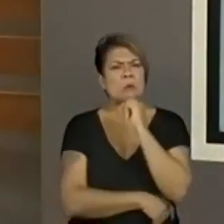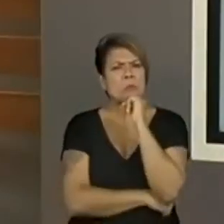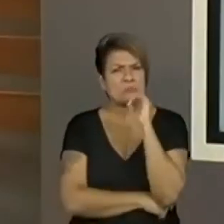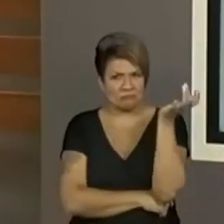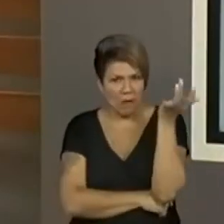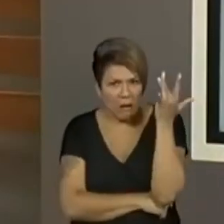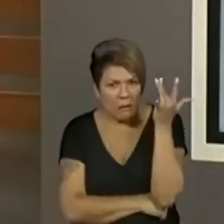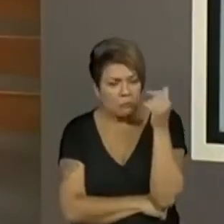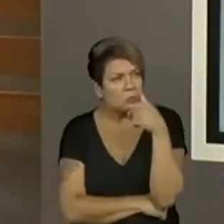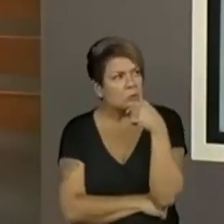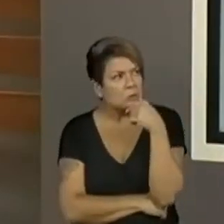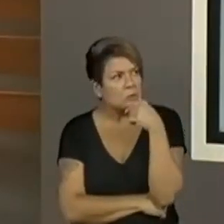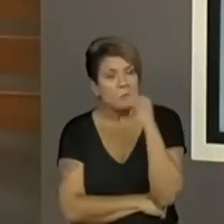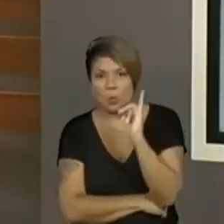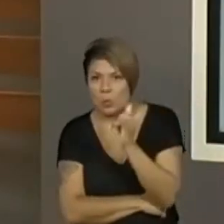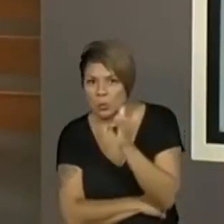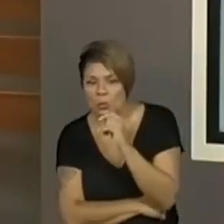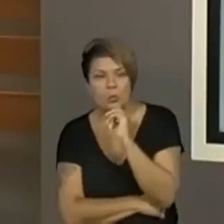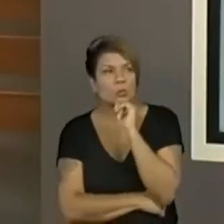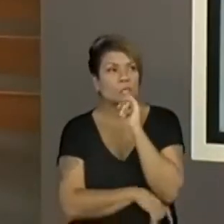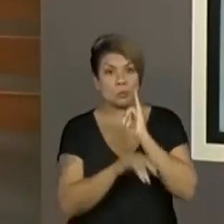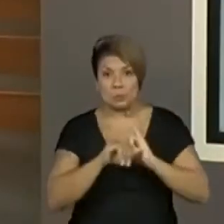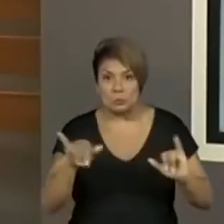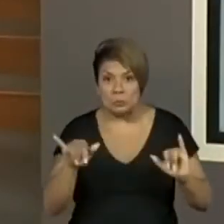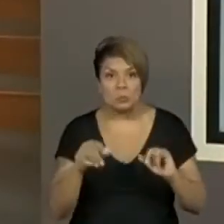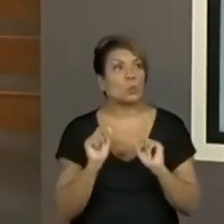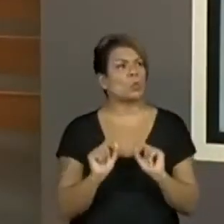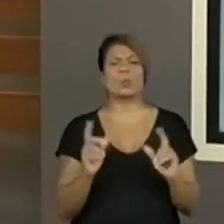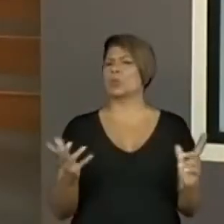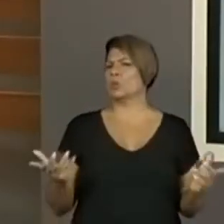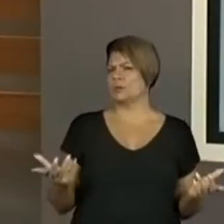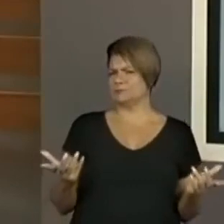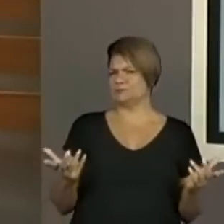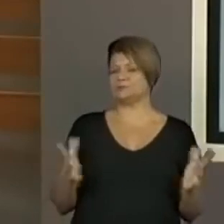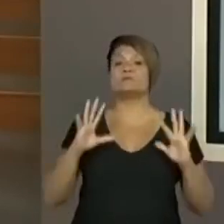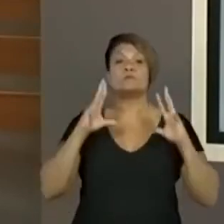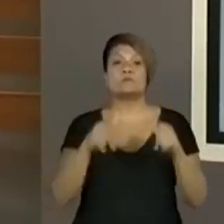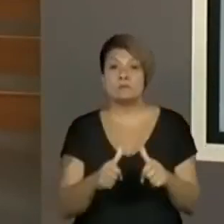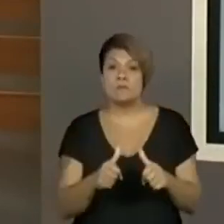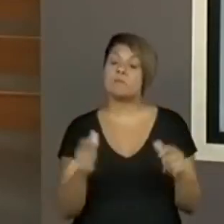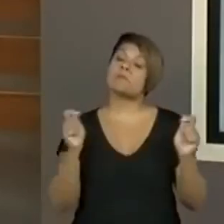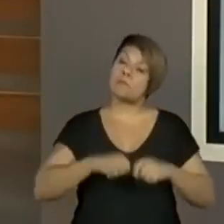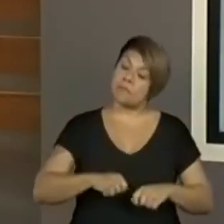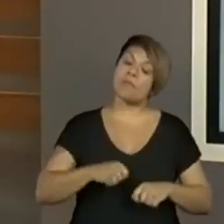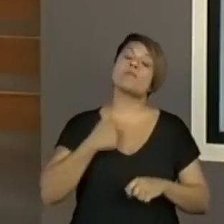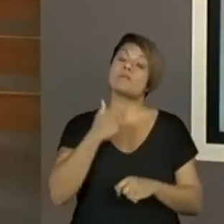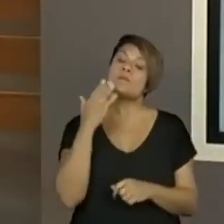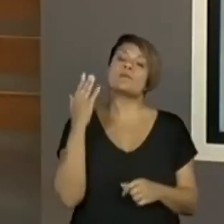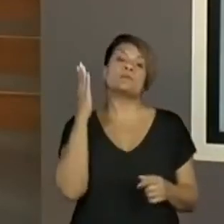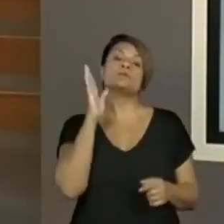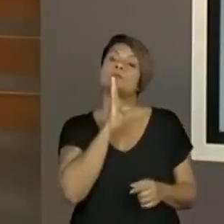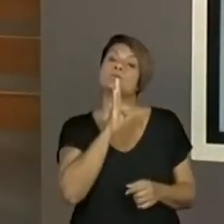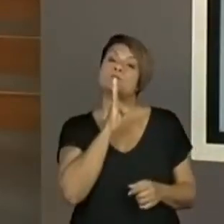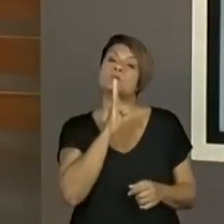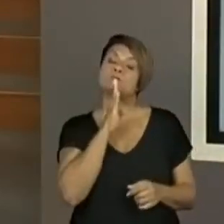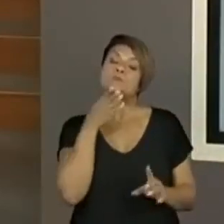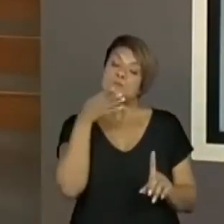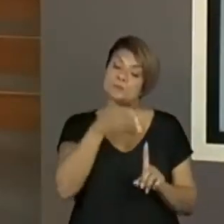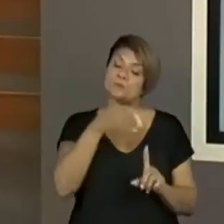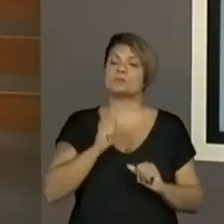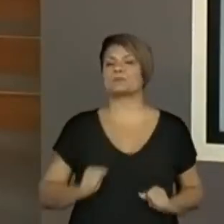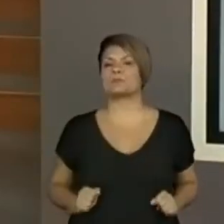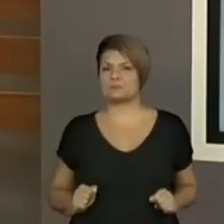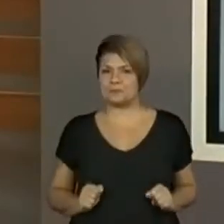para antecipar? Tudo a gente vai poder fazer uma, dar um valor, conhecer a referência, porque lá está